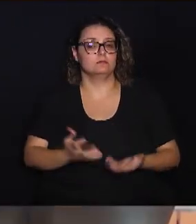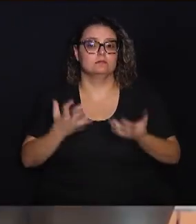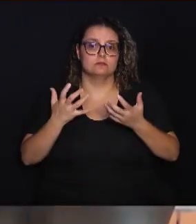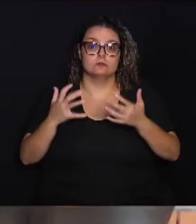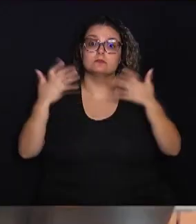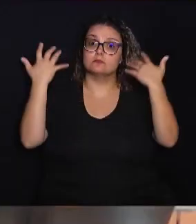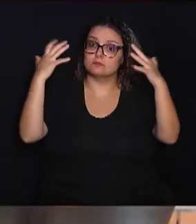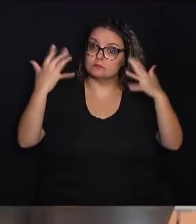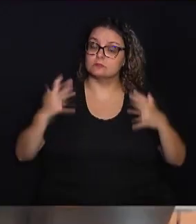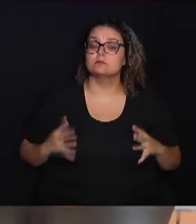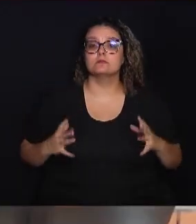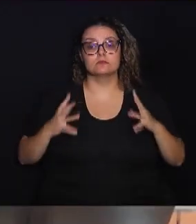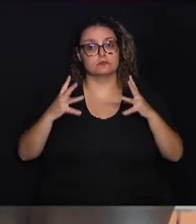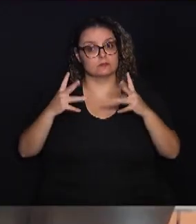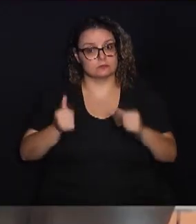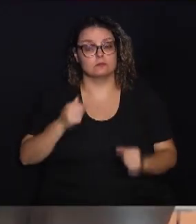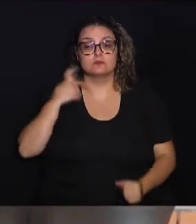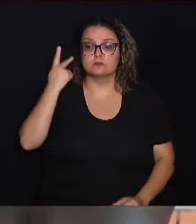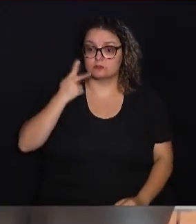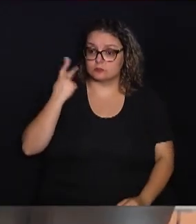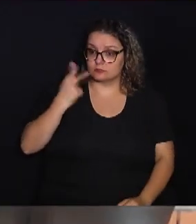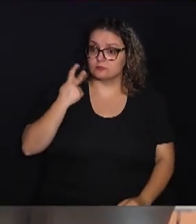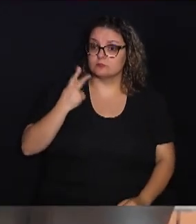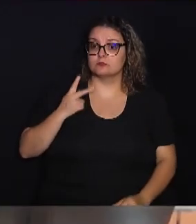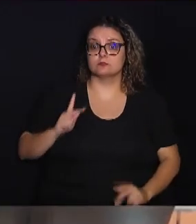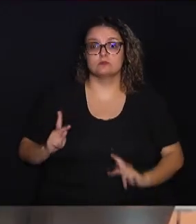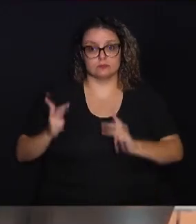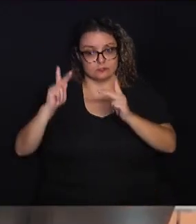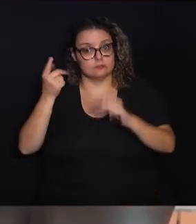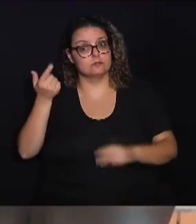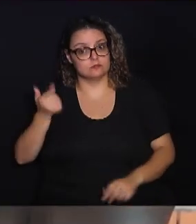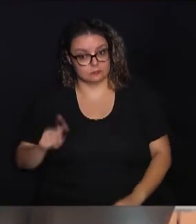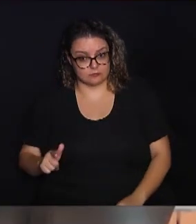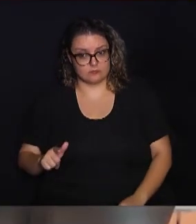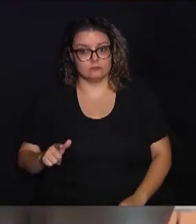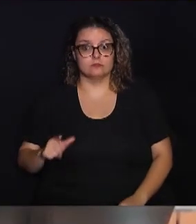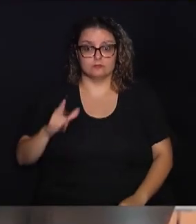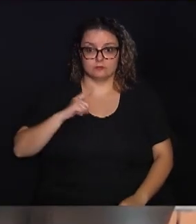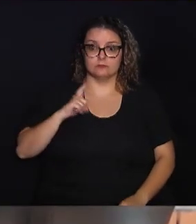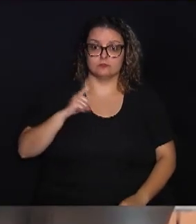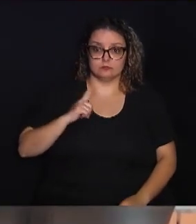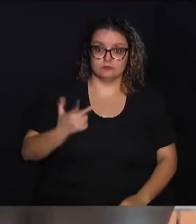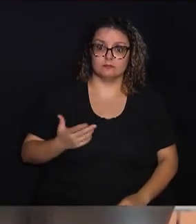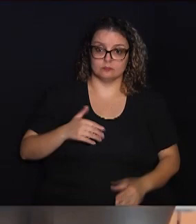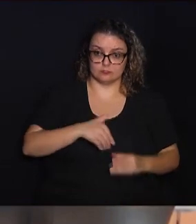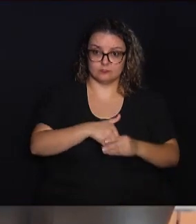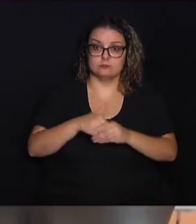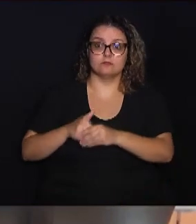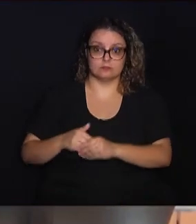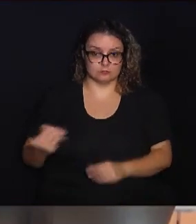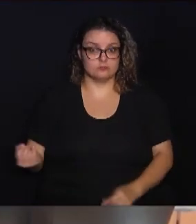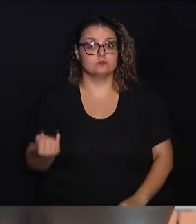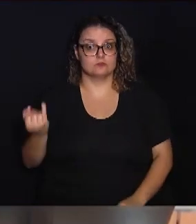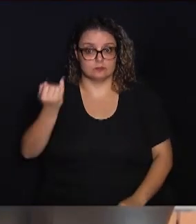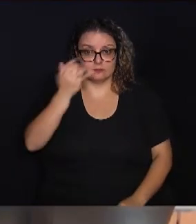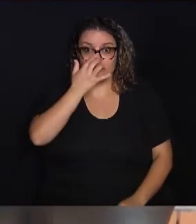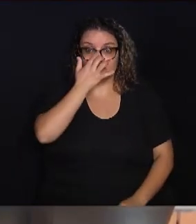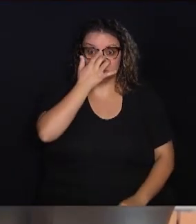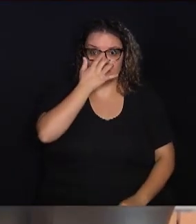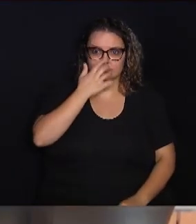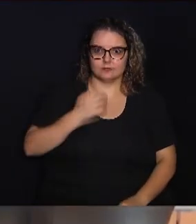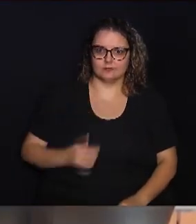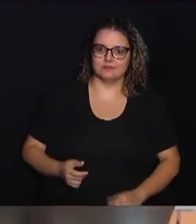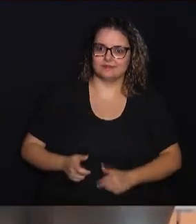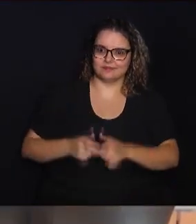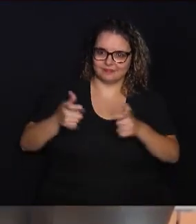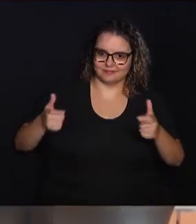todas a todos os vereadores que foram reeleitos aqui tivemos tivemos votações expressivas né tivemos aumento